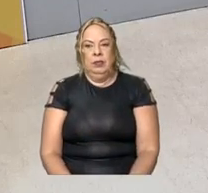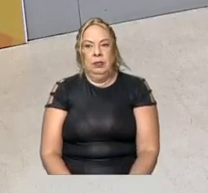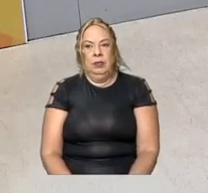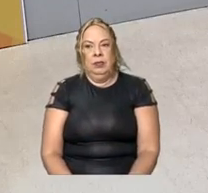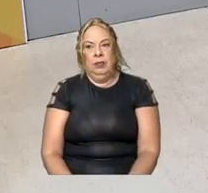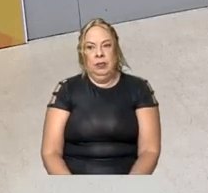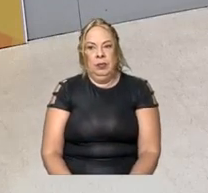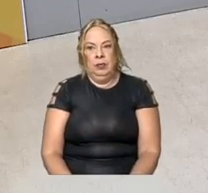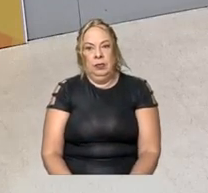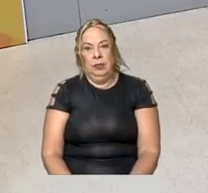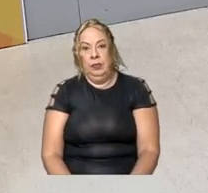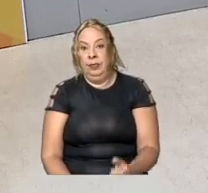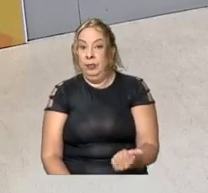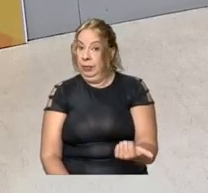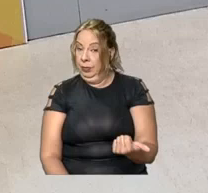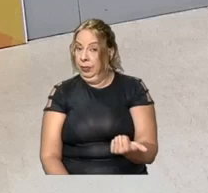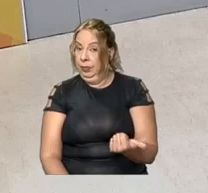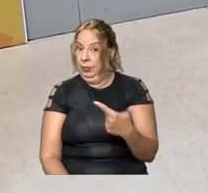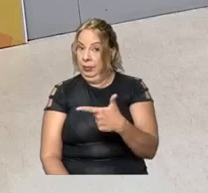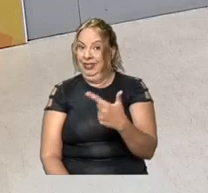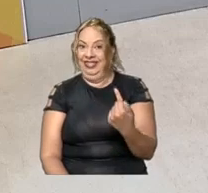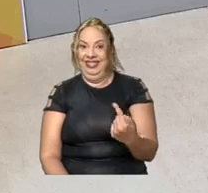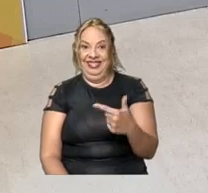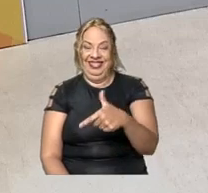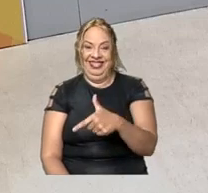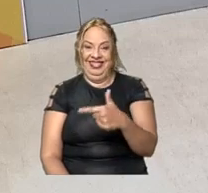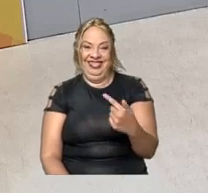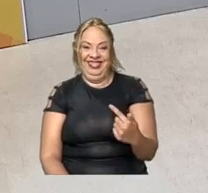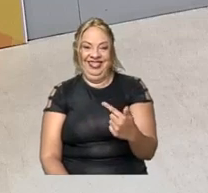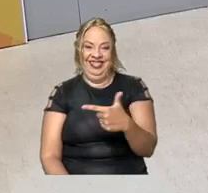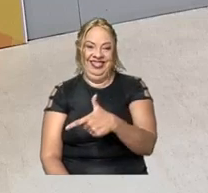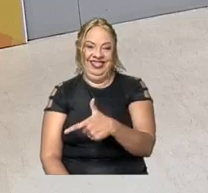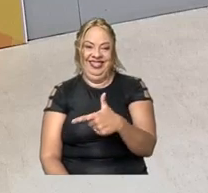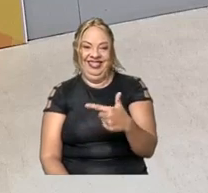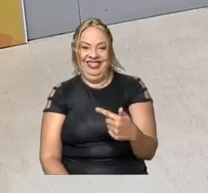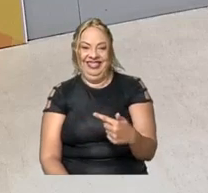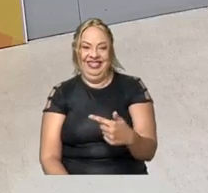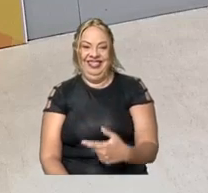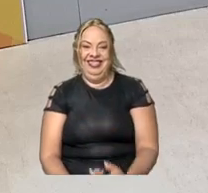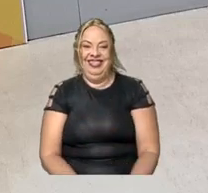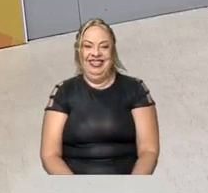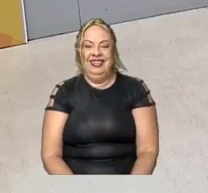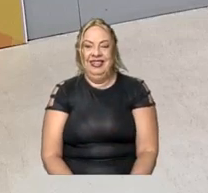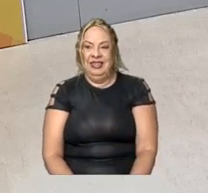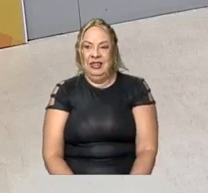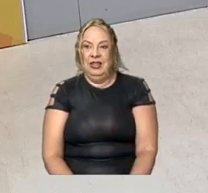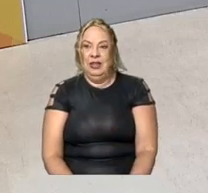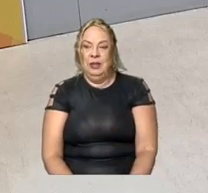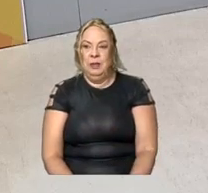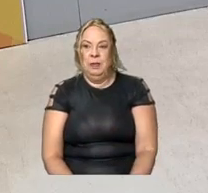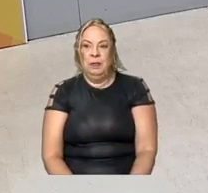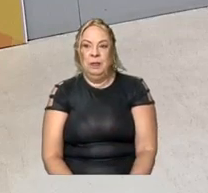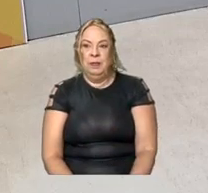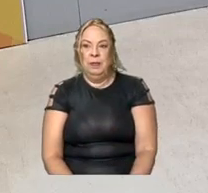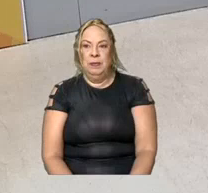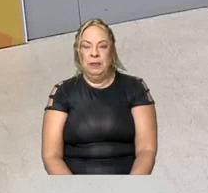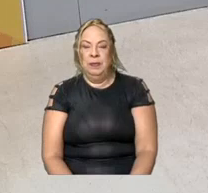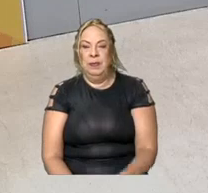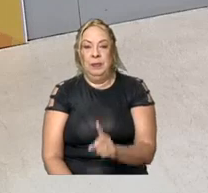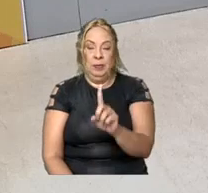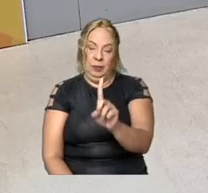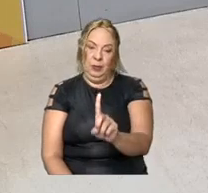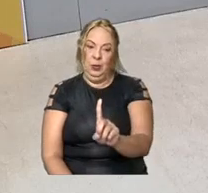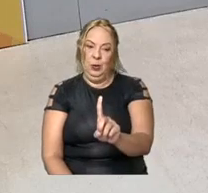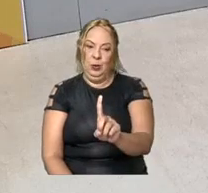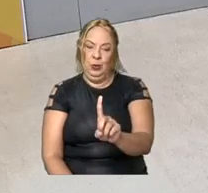44, última bola chamada, já temos o 27 sorteado, 27, subiu agora, 27, sobe